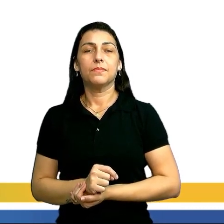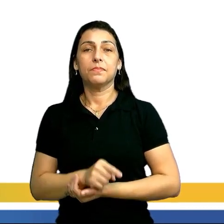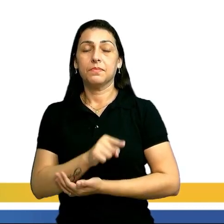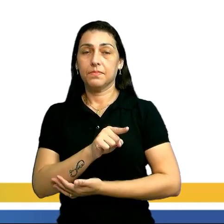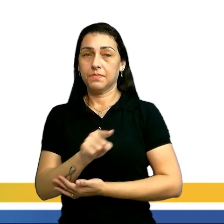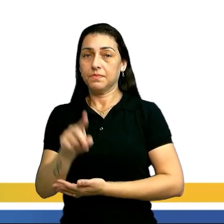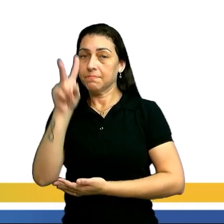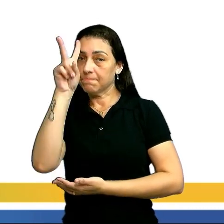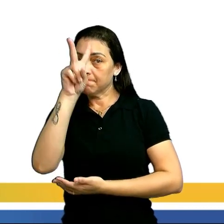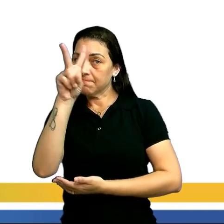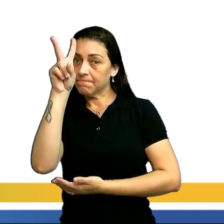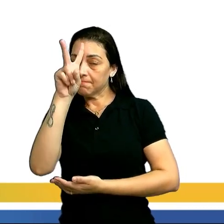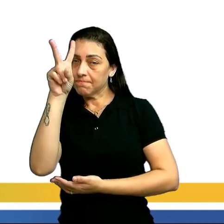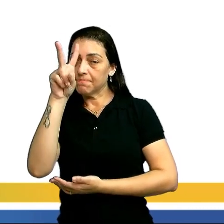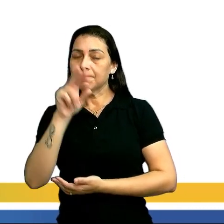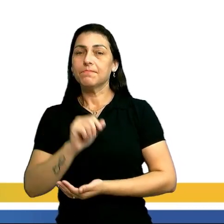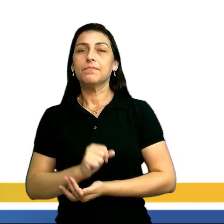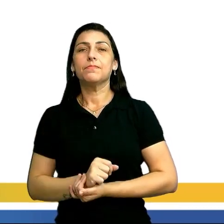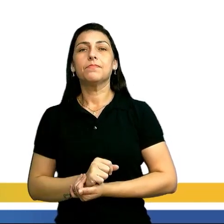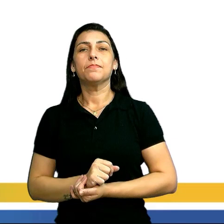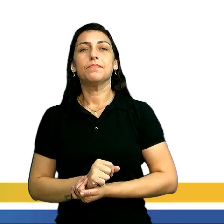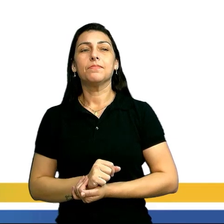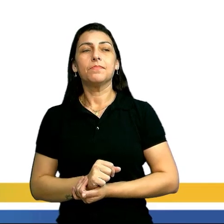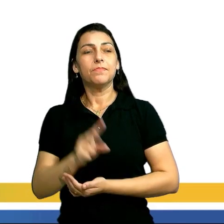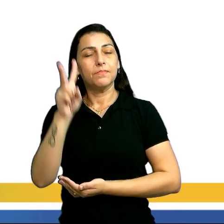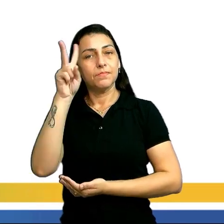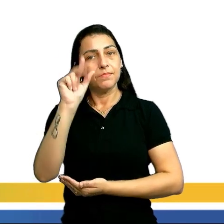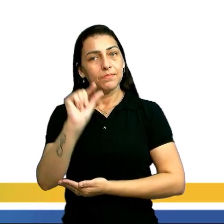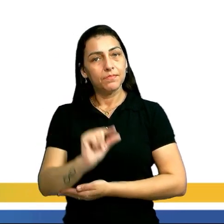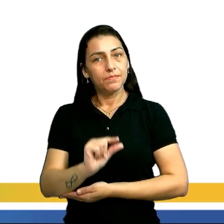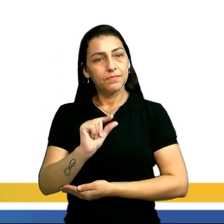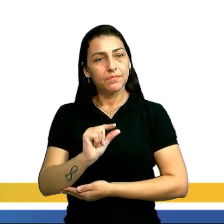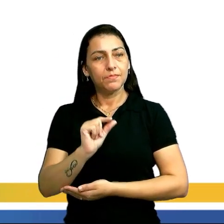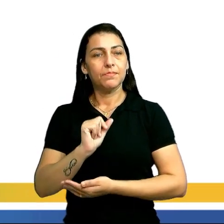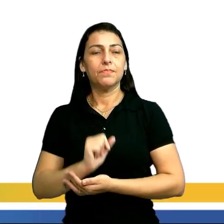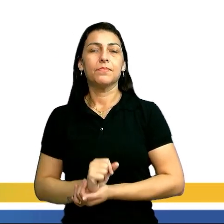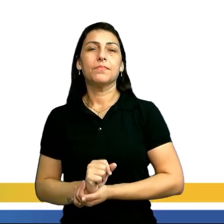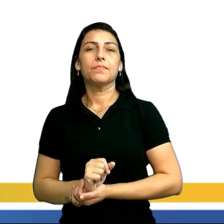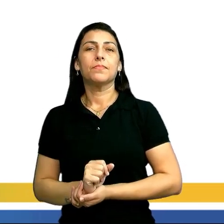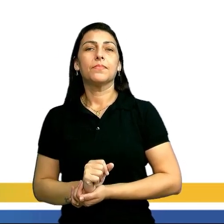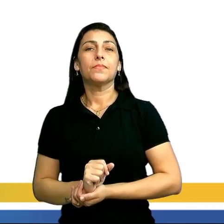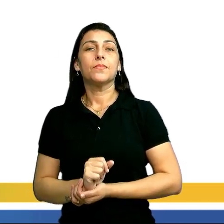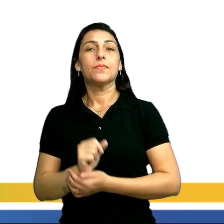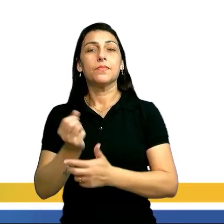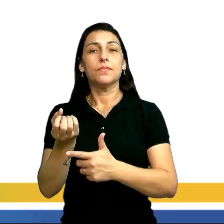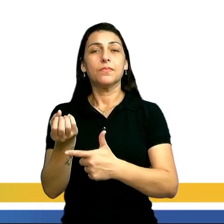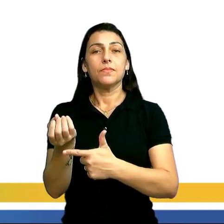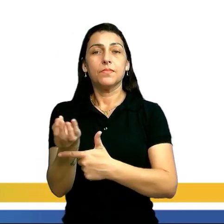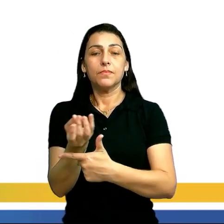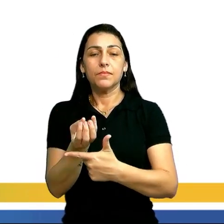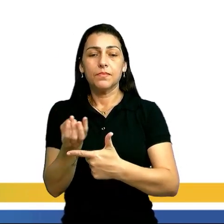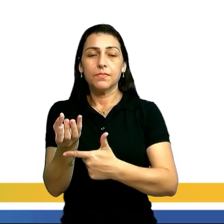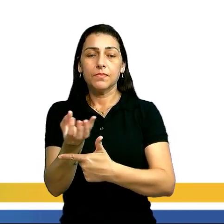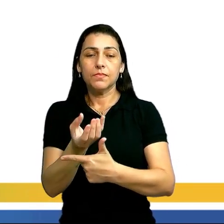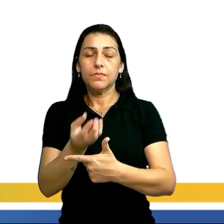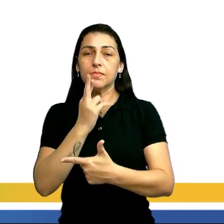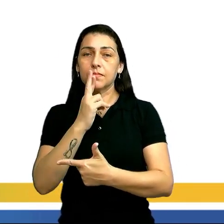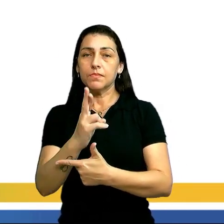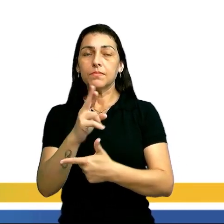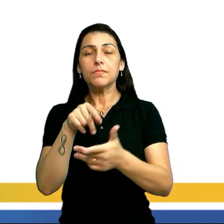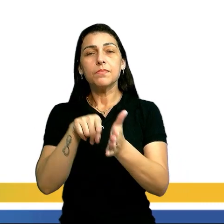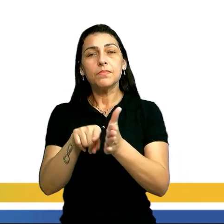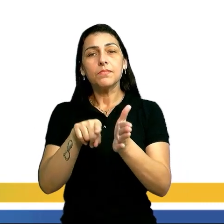Para vocês relembrarem, tá? A gente vai relembrar um pouquinho da parte de álgebra. Para resolver um